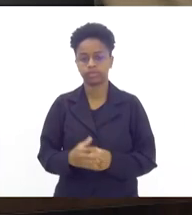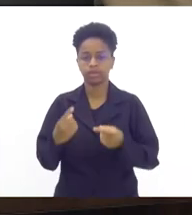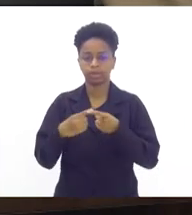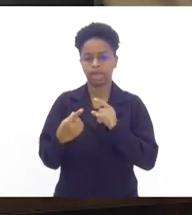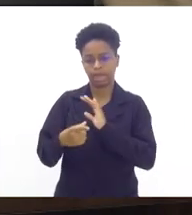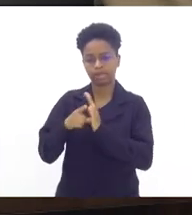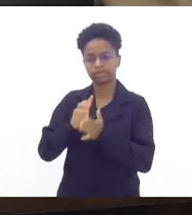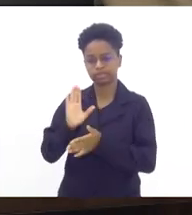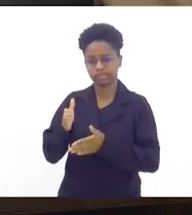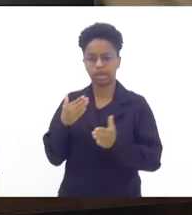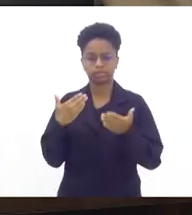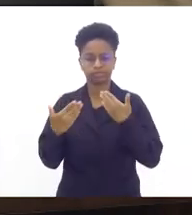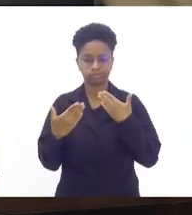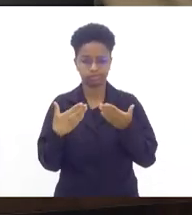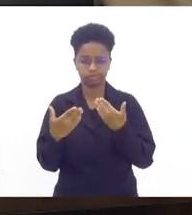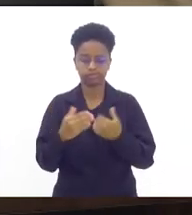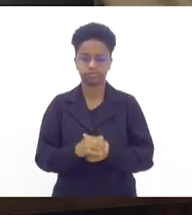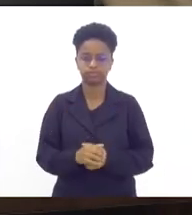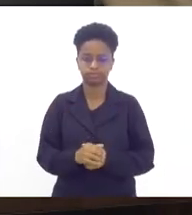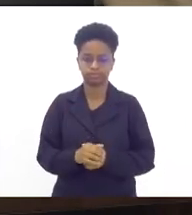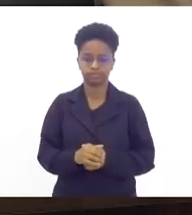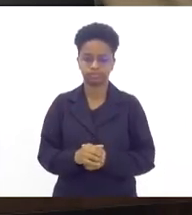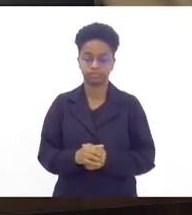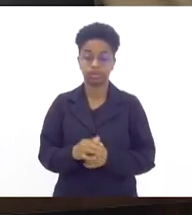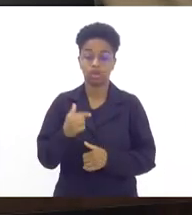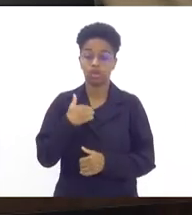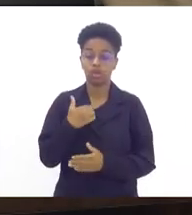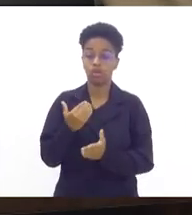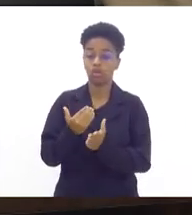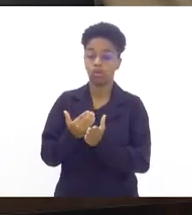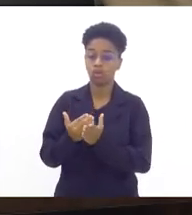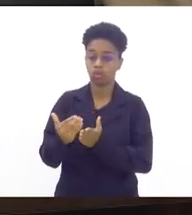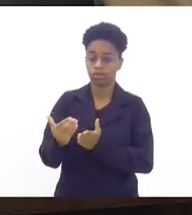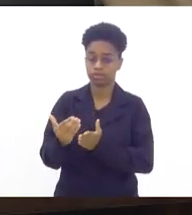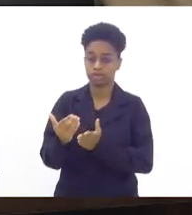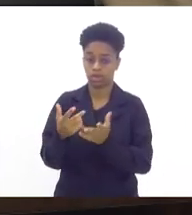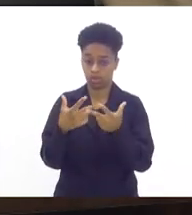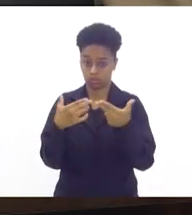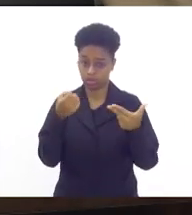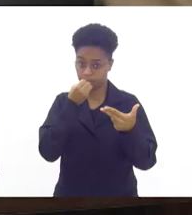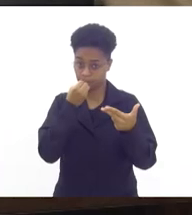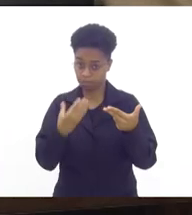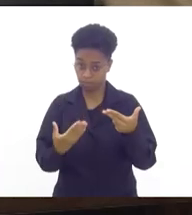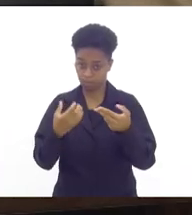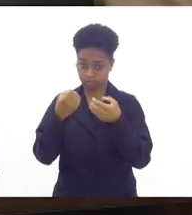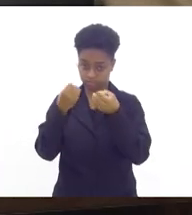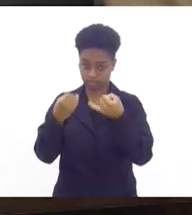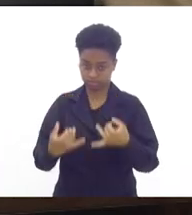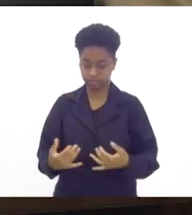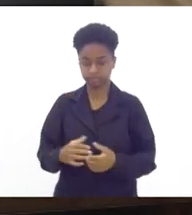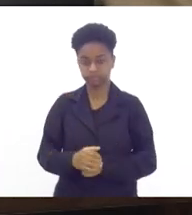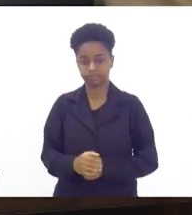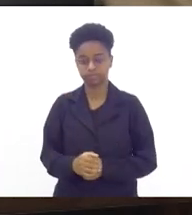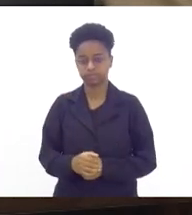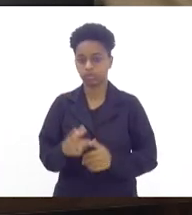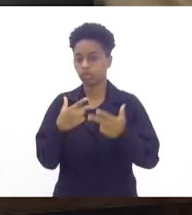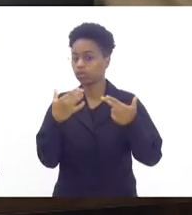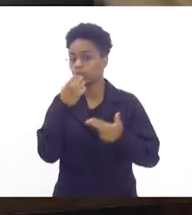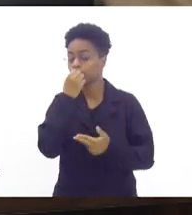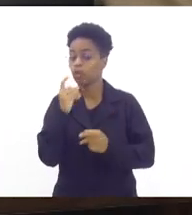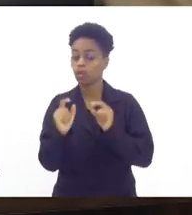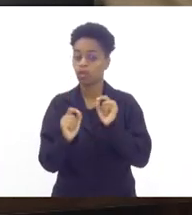outras oportunidades e vou começar pelo lado bom né o lado bom É exatamente esse